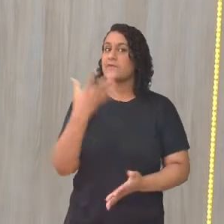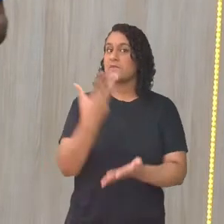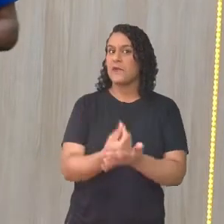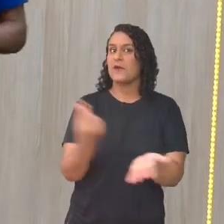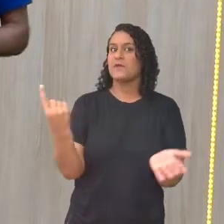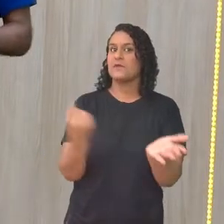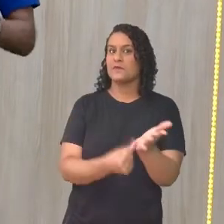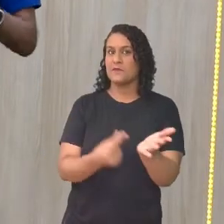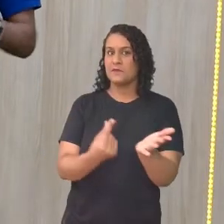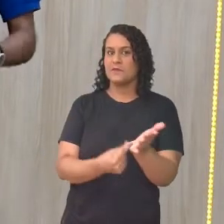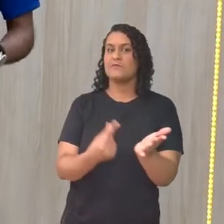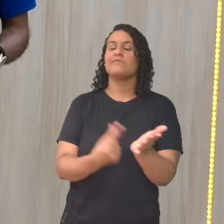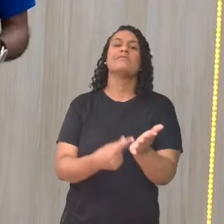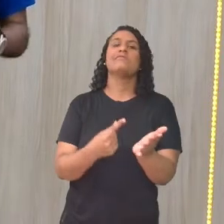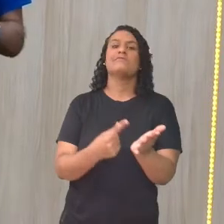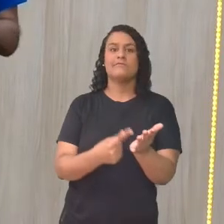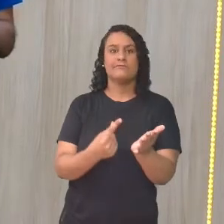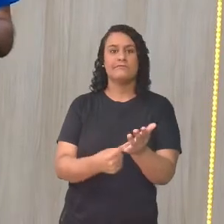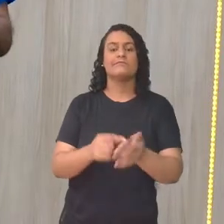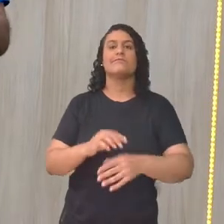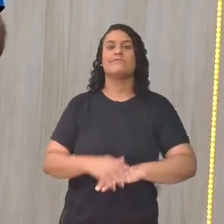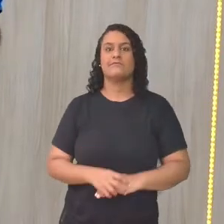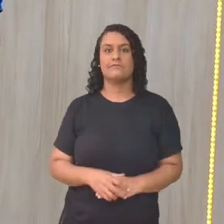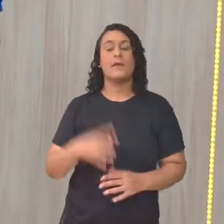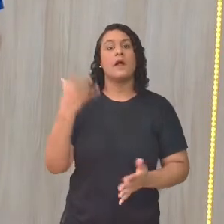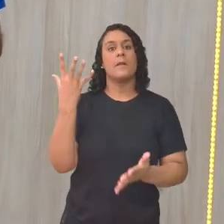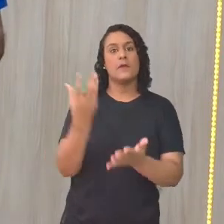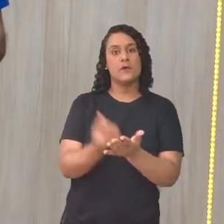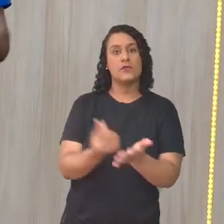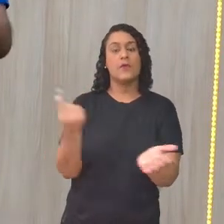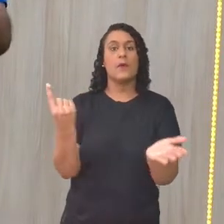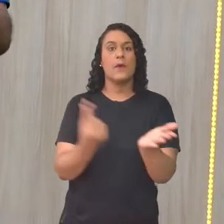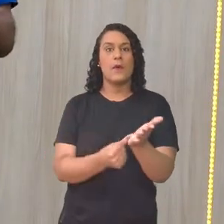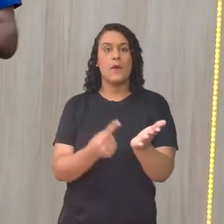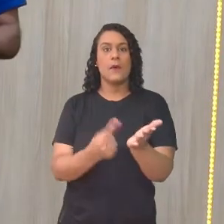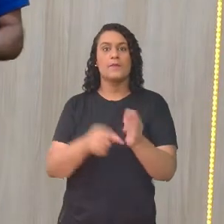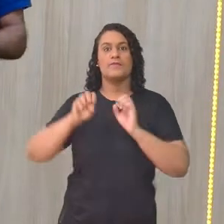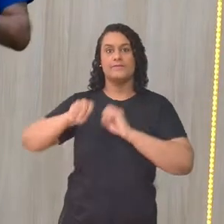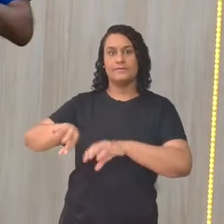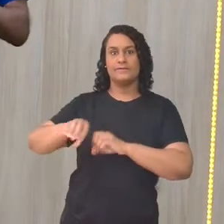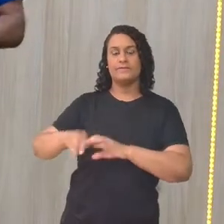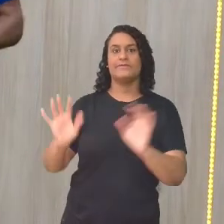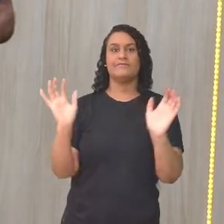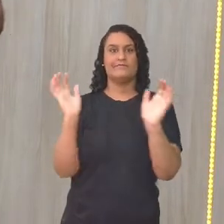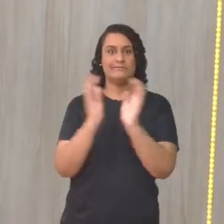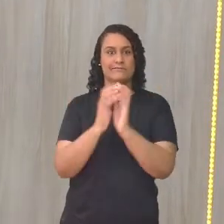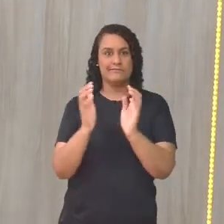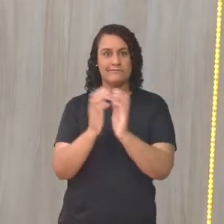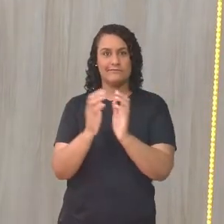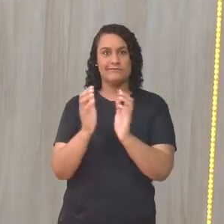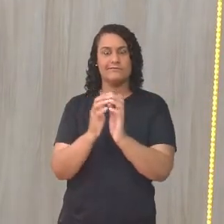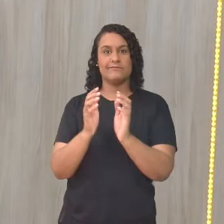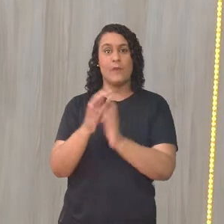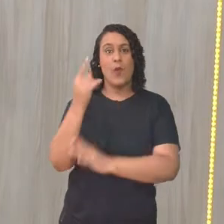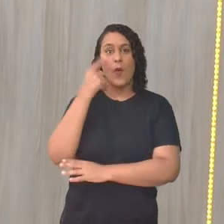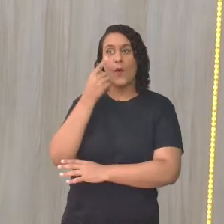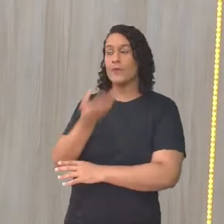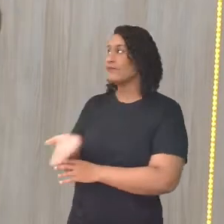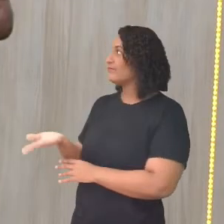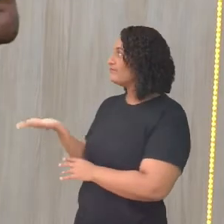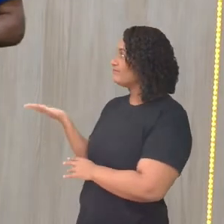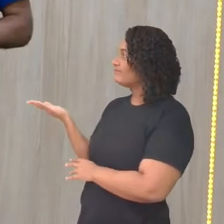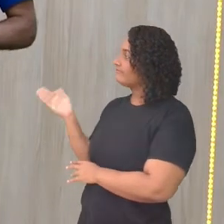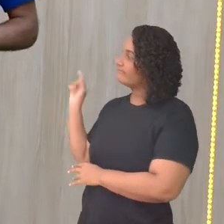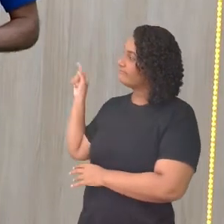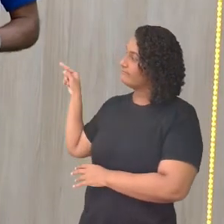esse aplicativo, exatamente. Vai baixar o aplicativo Educa Recife. Olha aí, ó, apareceu o QR